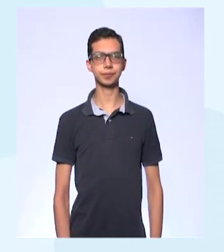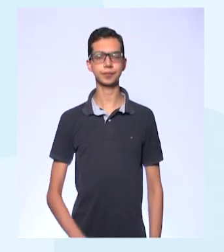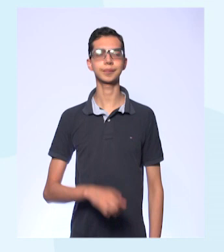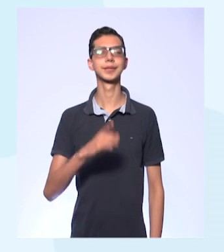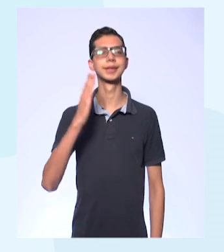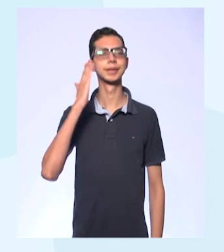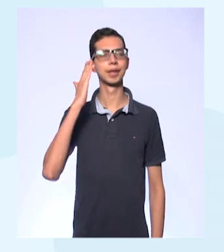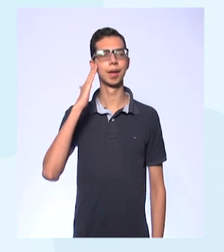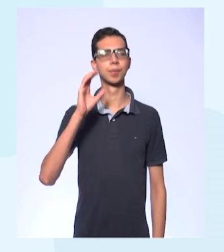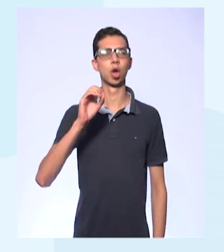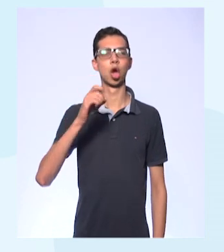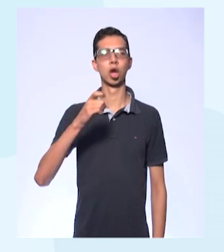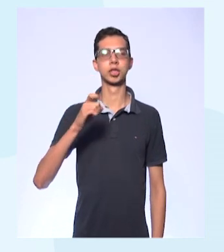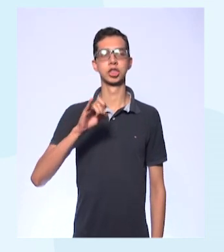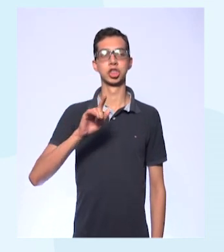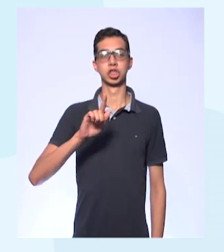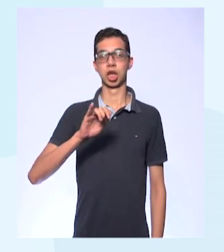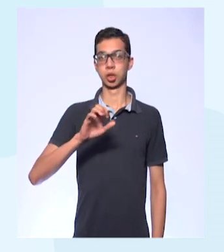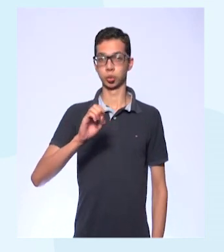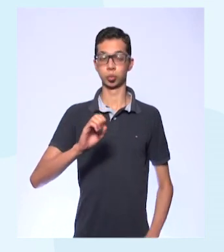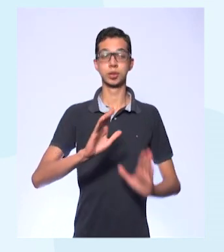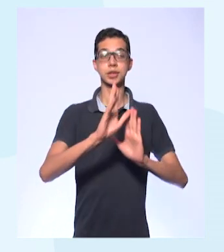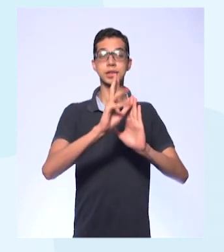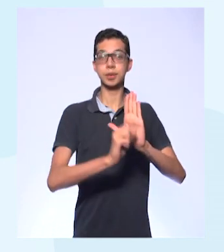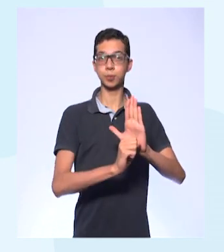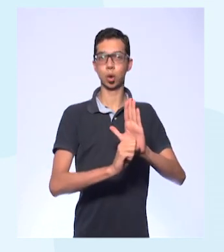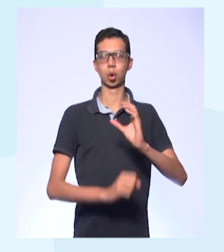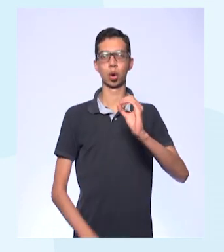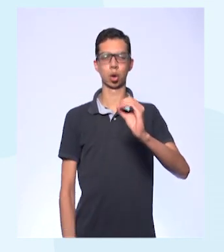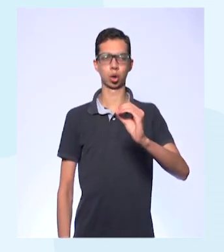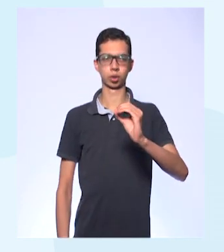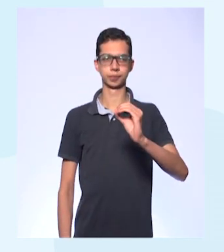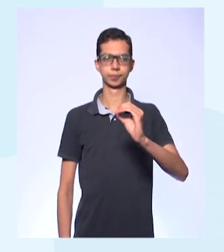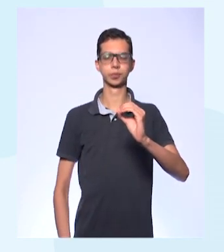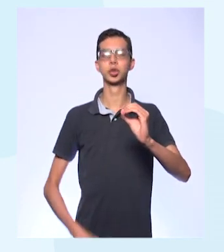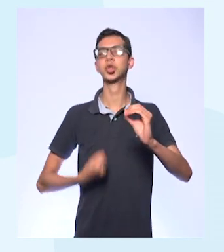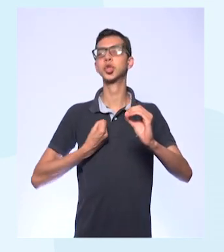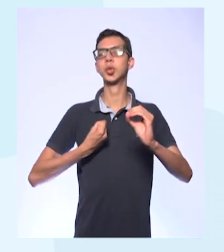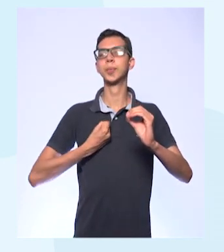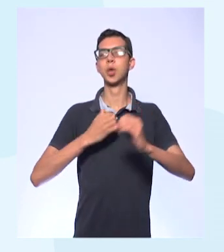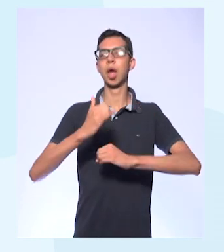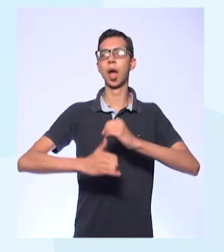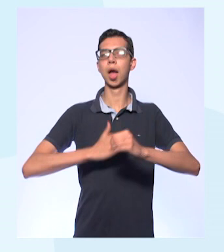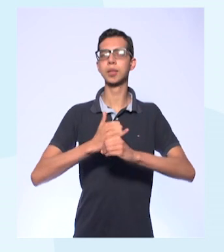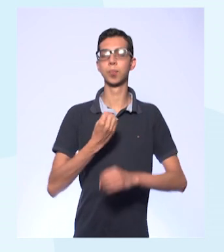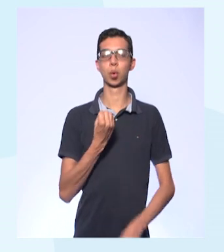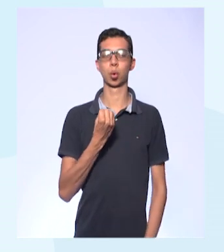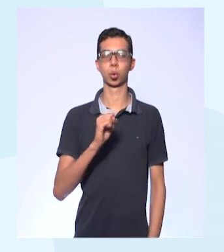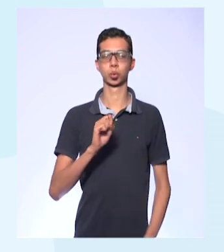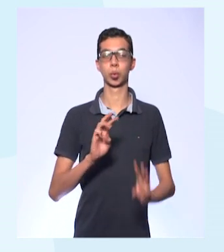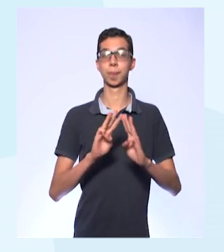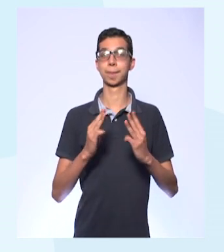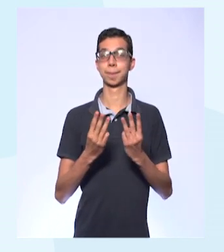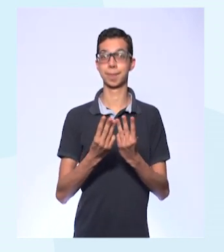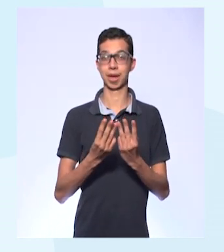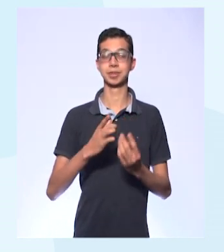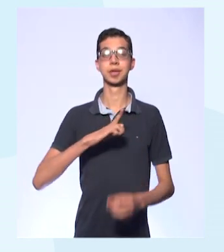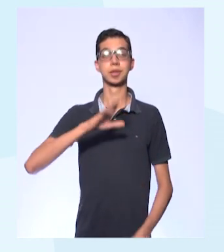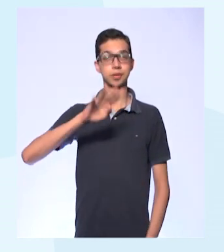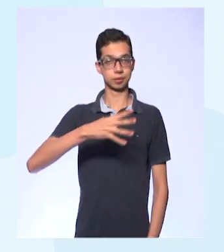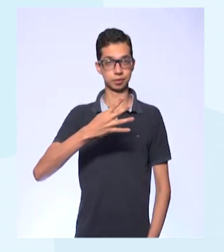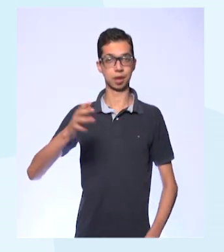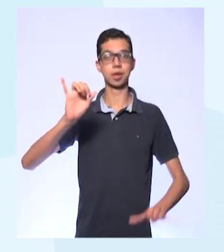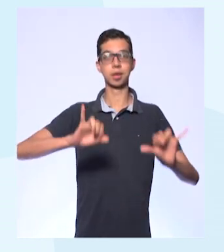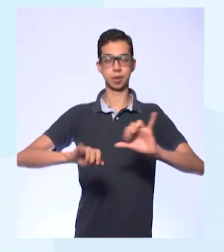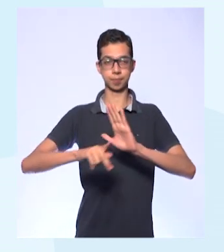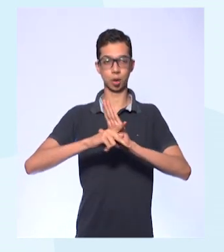oxigênio, cuja simbologia é O, o número atômico dele é 8, E a sua massa, que está na tabela periódica, é